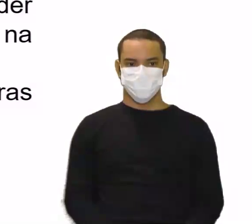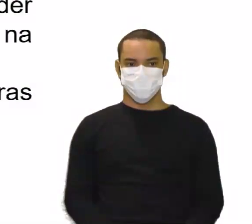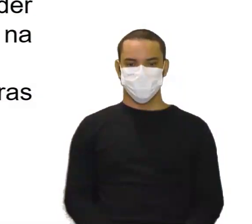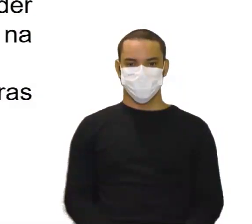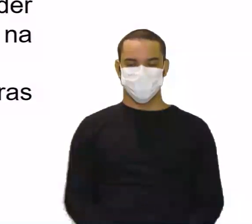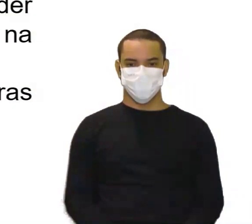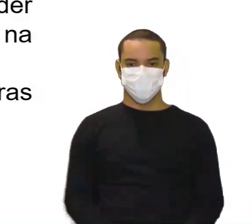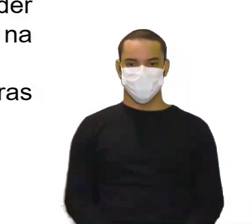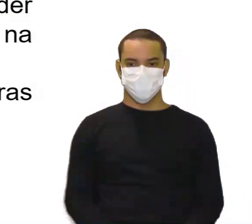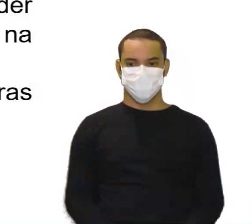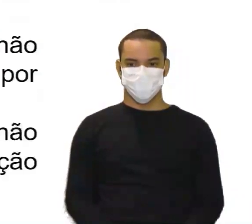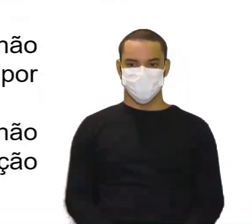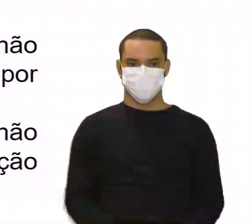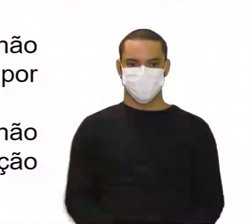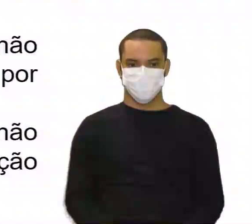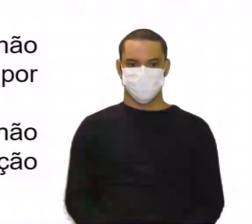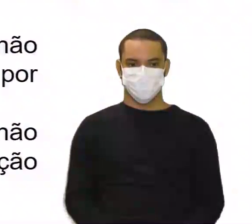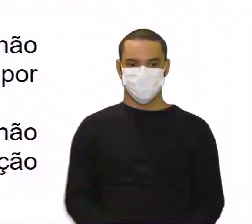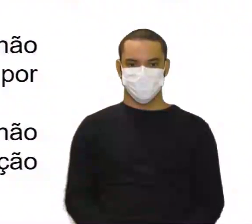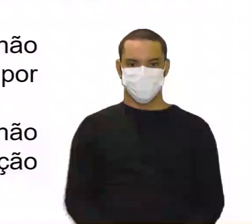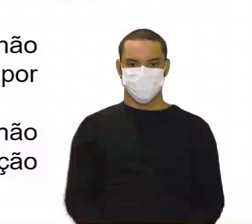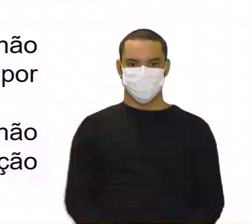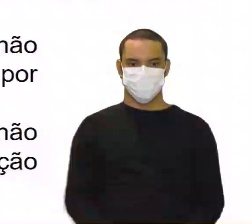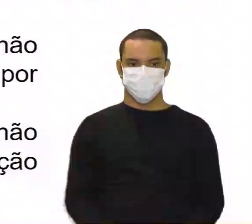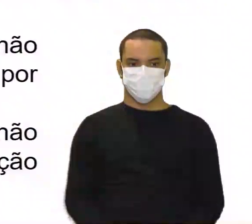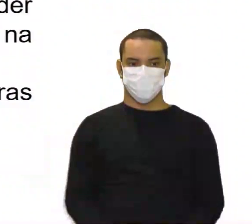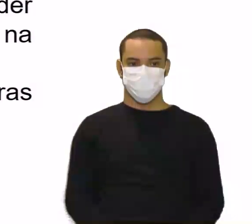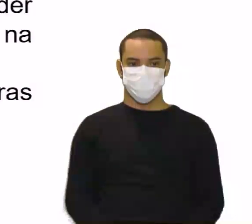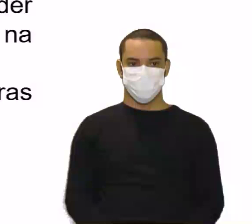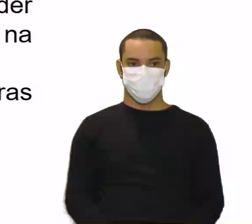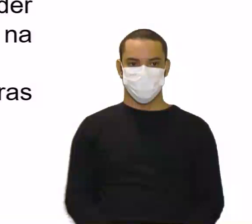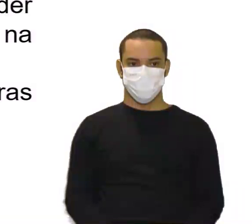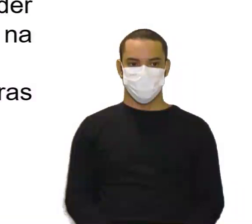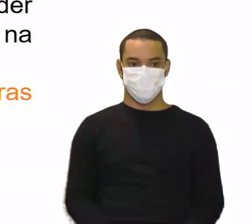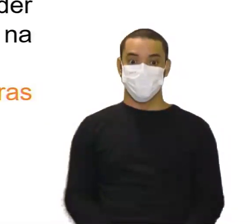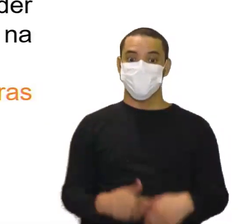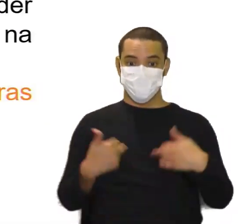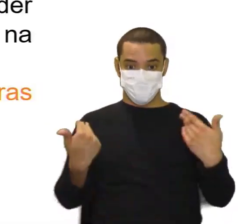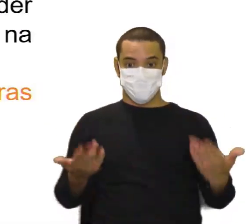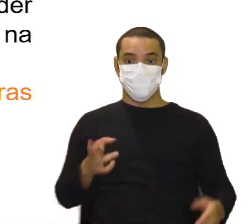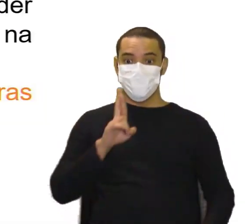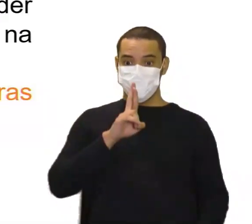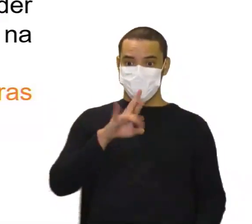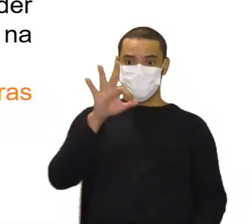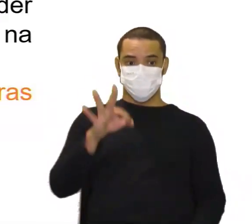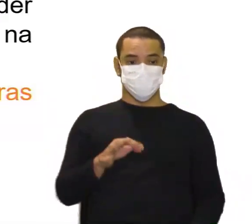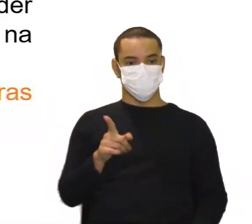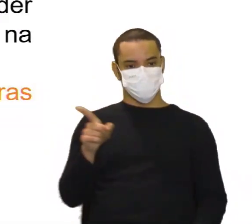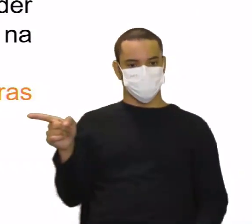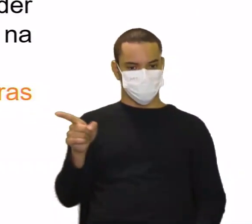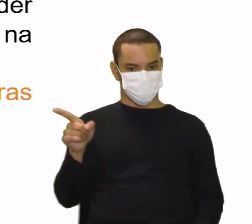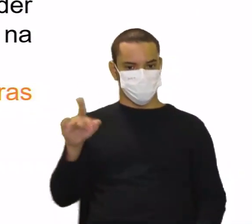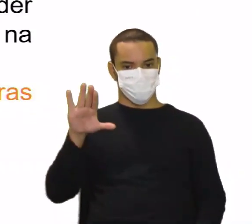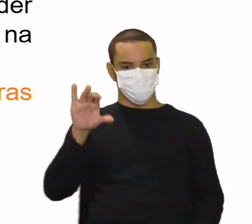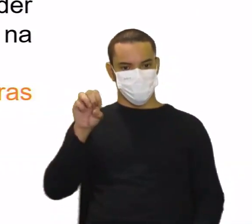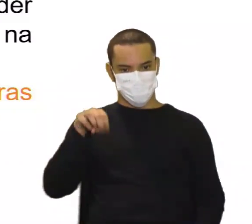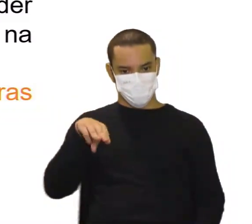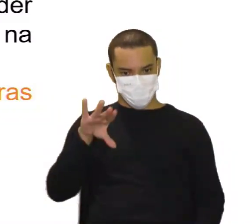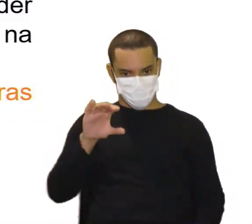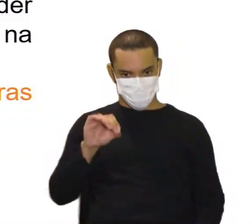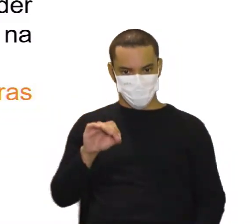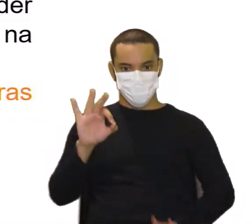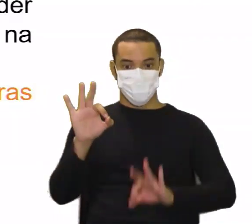Então, gente, vou colocar aqui a resposta correta, né? Então, vamos lá. Que o cosmos estava organizado em